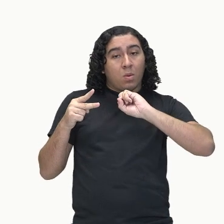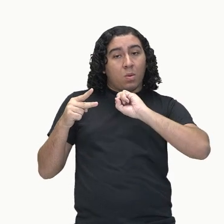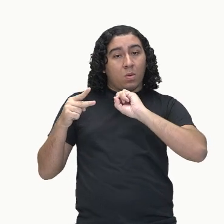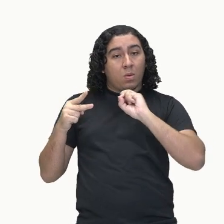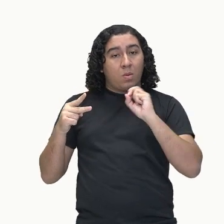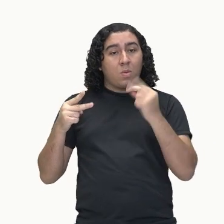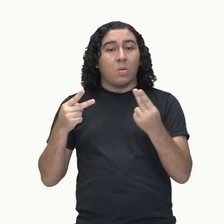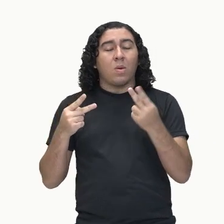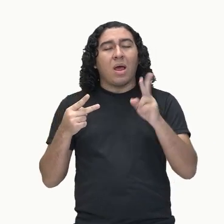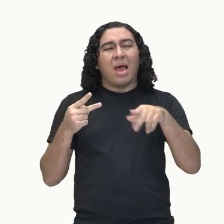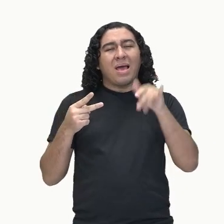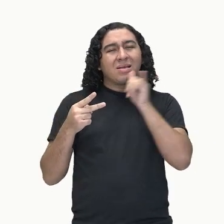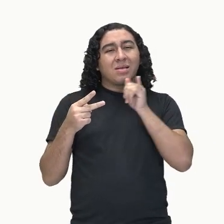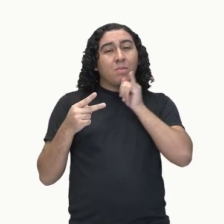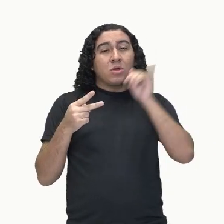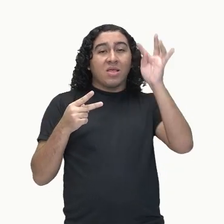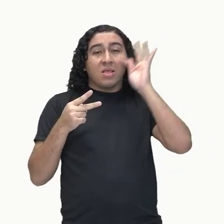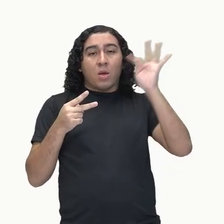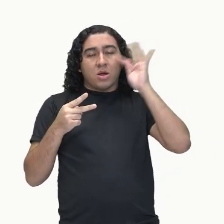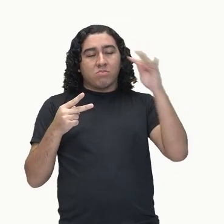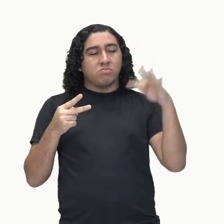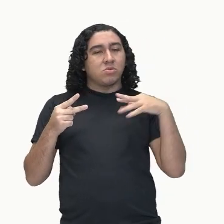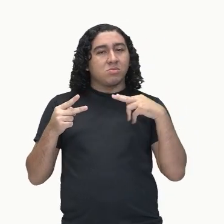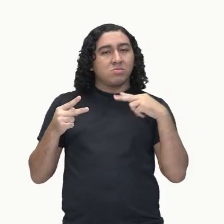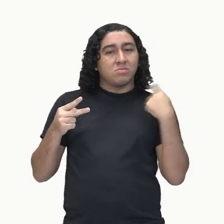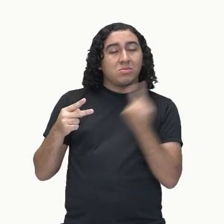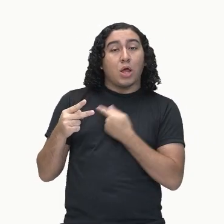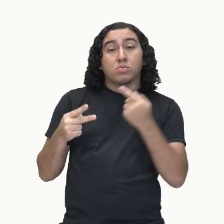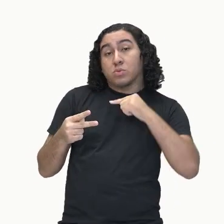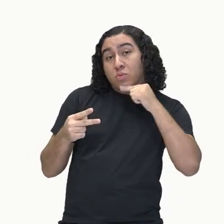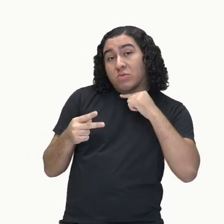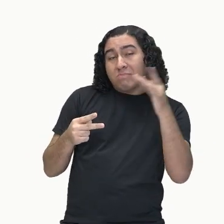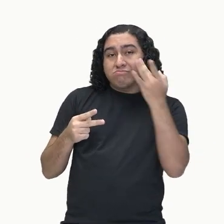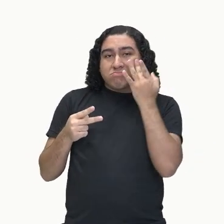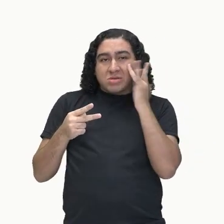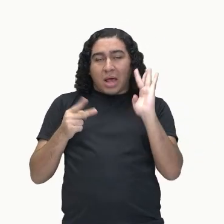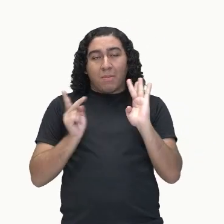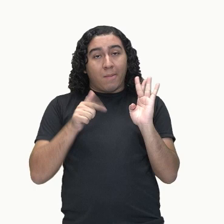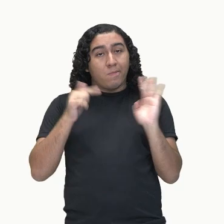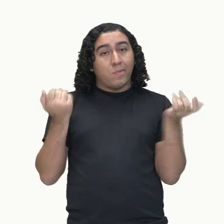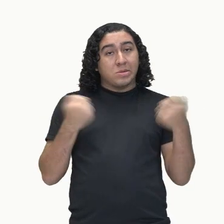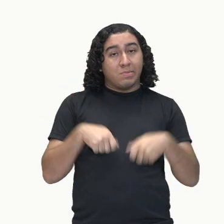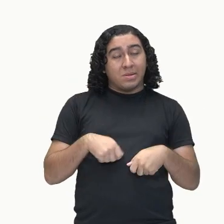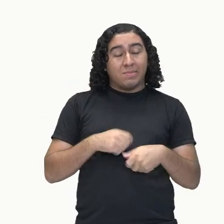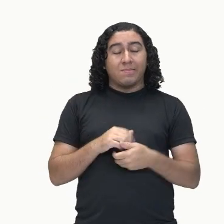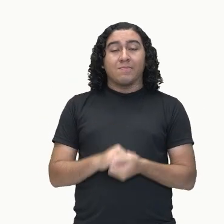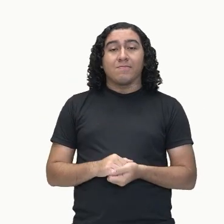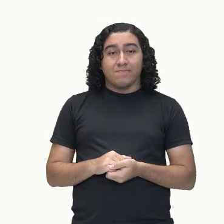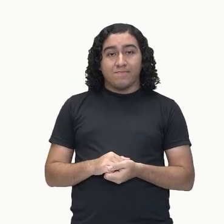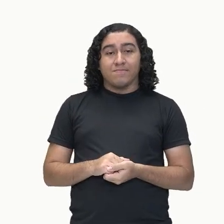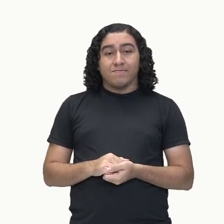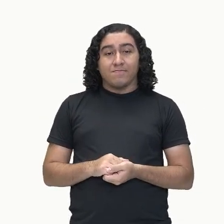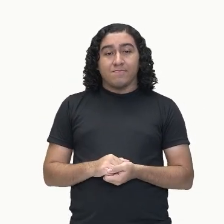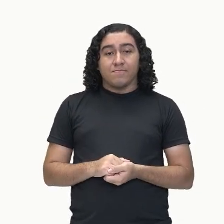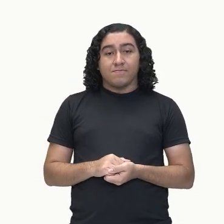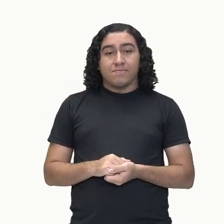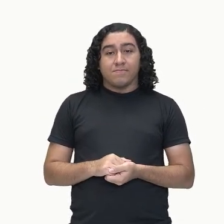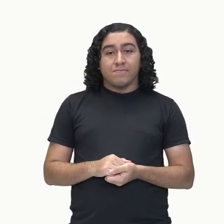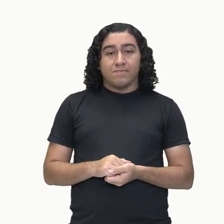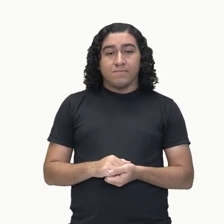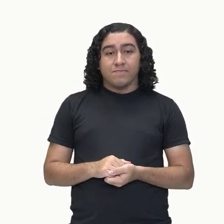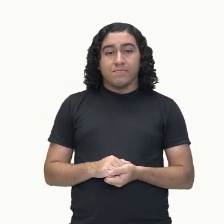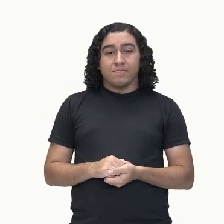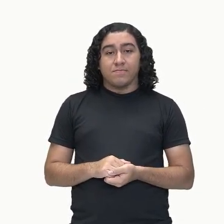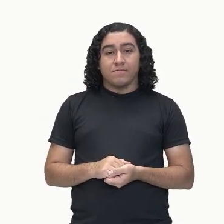é algo que nós não temos certeza é é uma possibilidade assim também como perguntas em tono